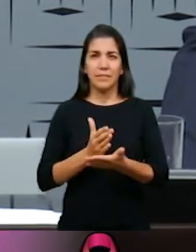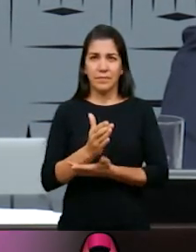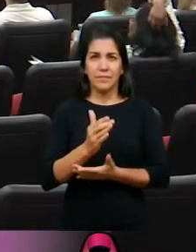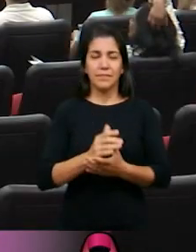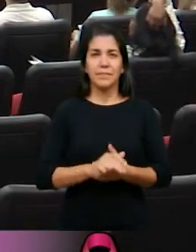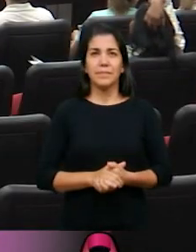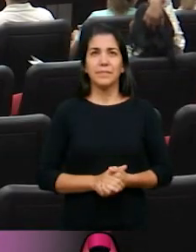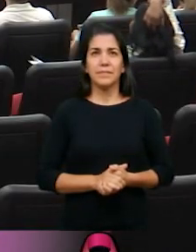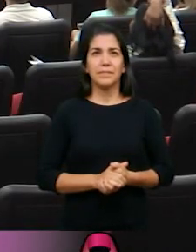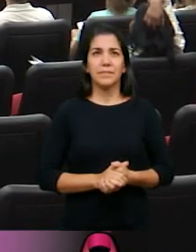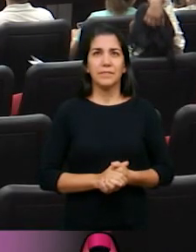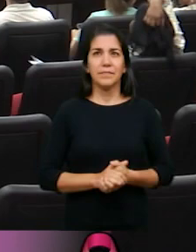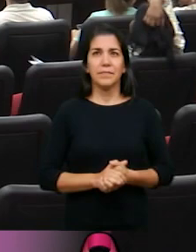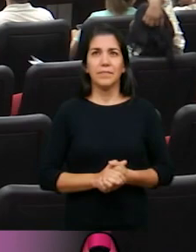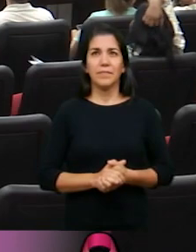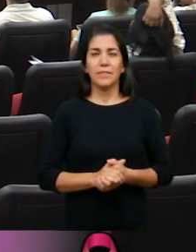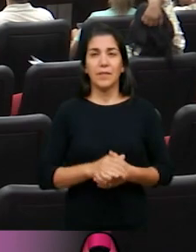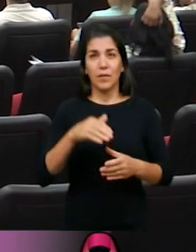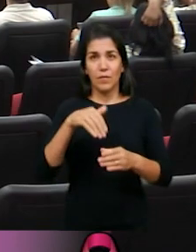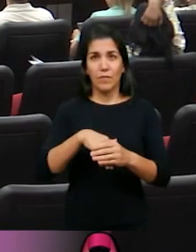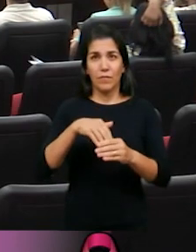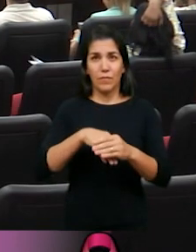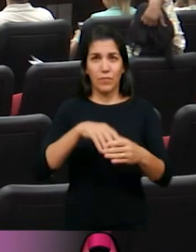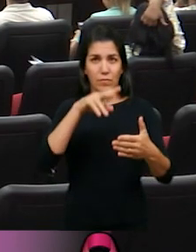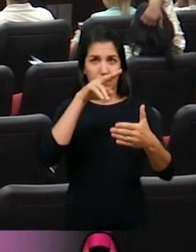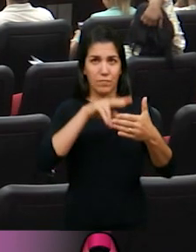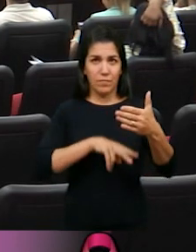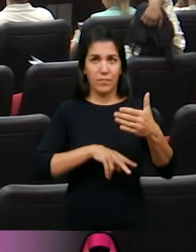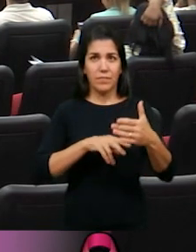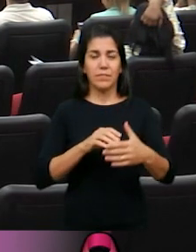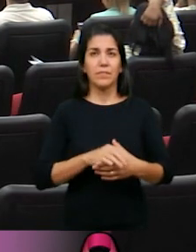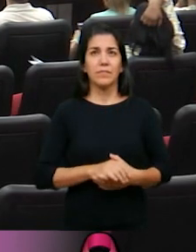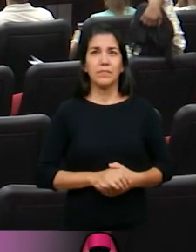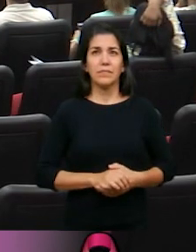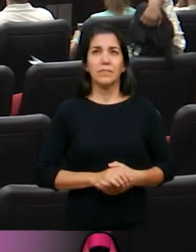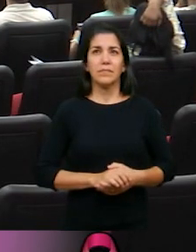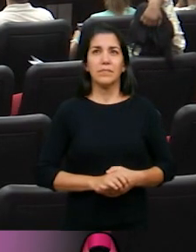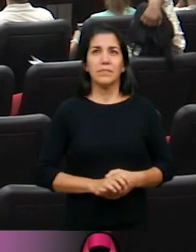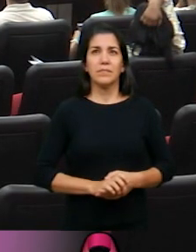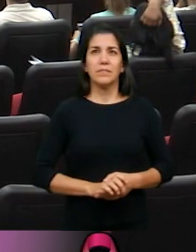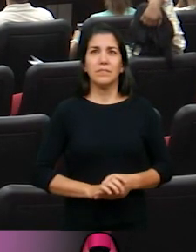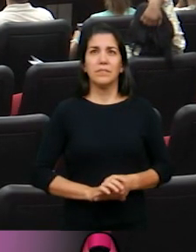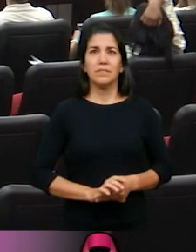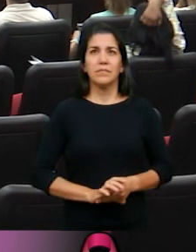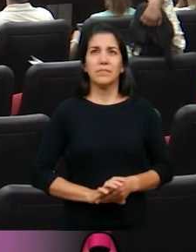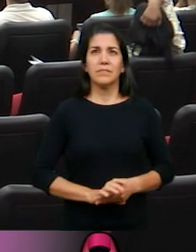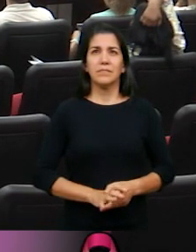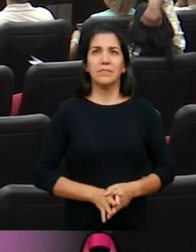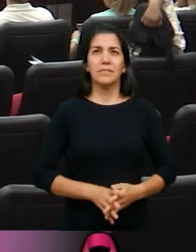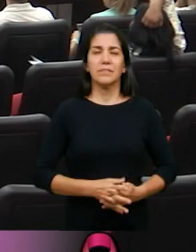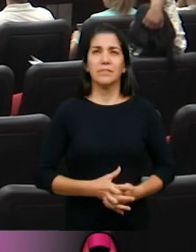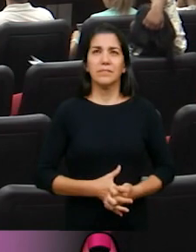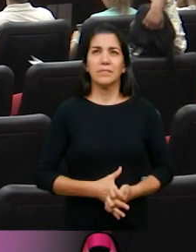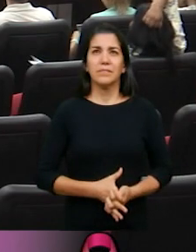Aprovado. Verificação de votação, presidente. Até esqueci de pedir verificação, ainda bem que você salvou aí.